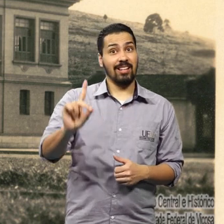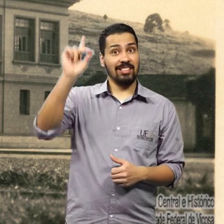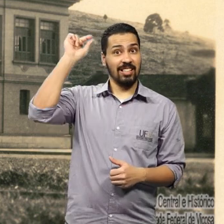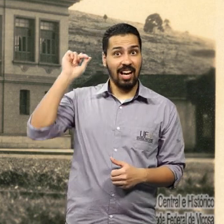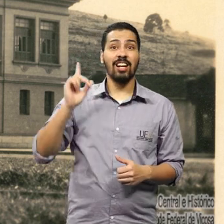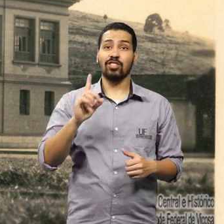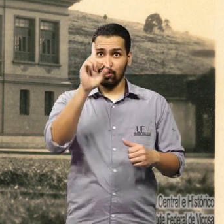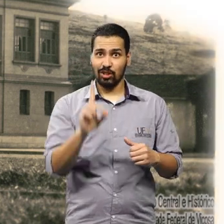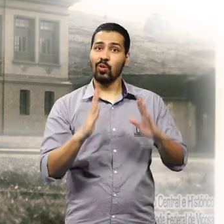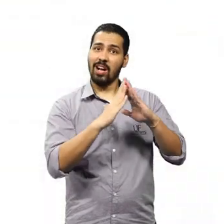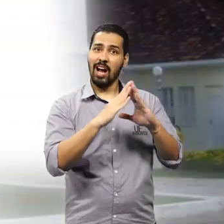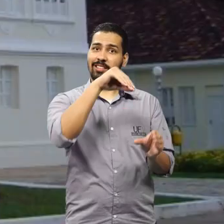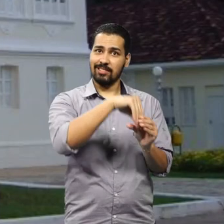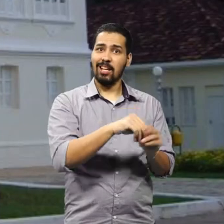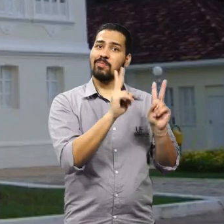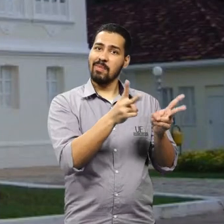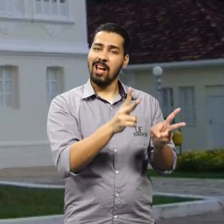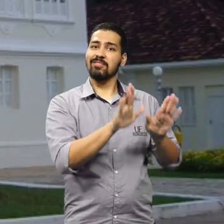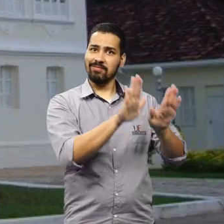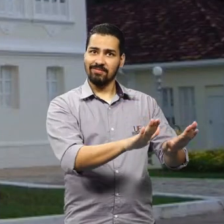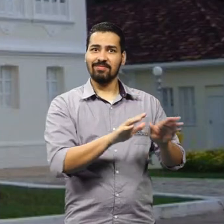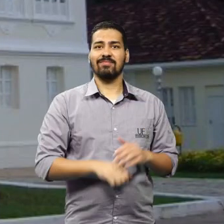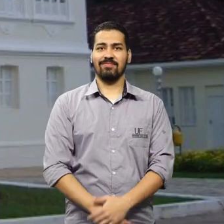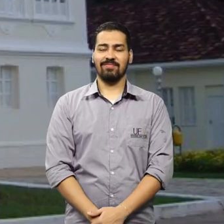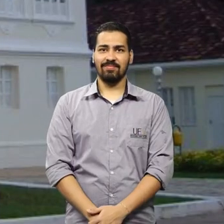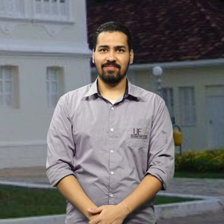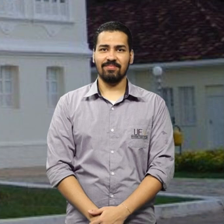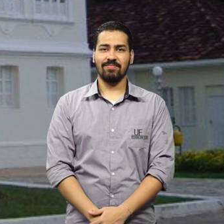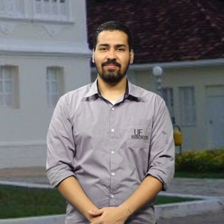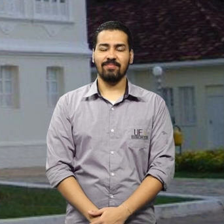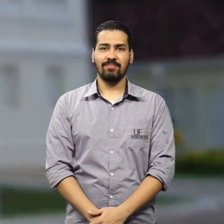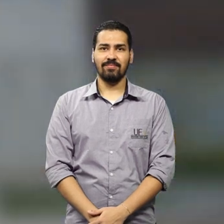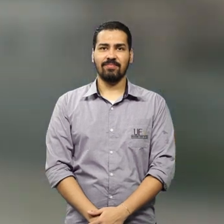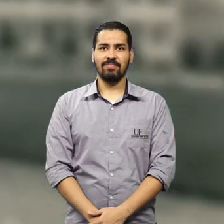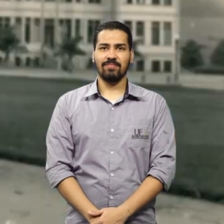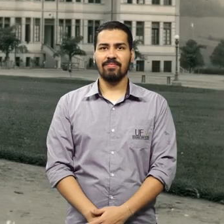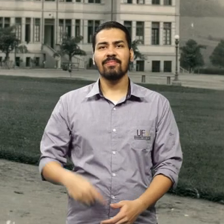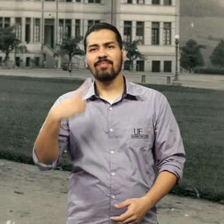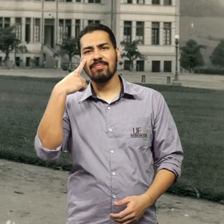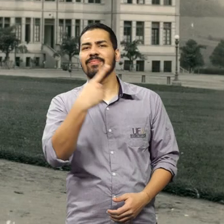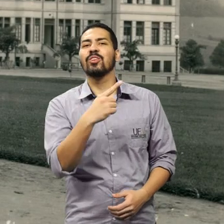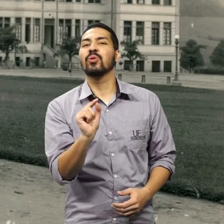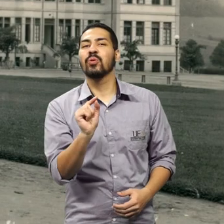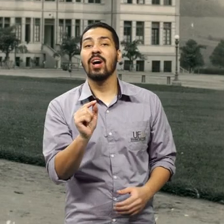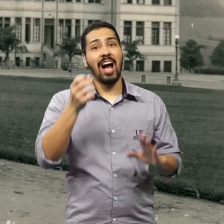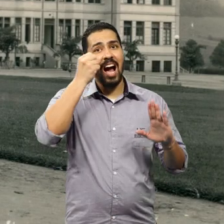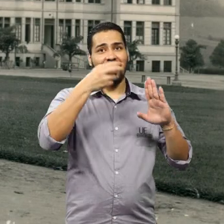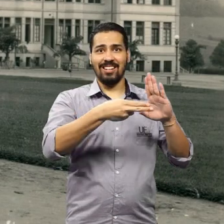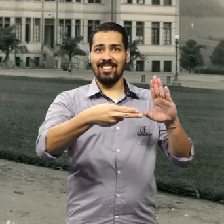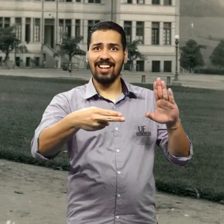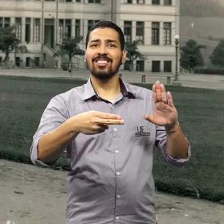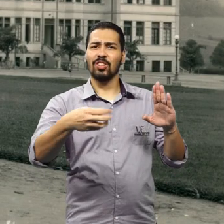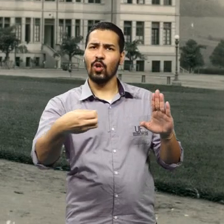reitoria. Mas sabia que originalmente ela foi construída para ser a casa do diretor da ESAV? Pois é. Olha só o alojamento velho,